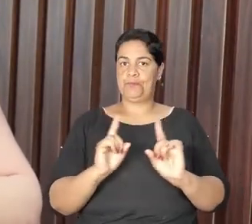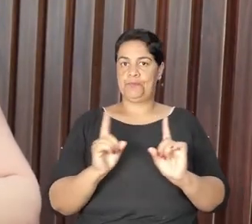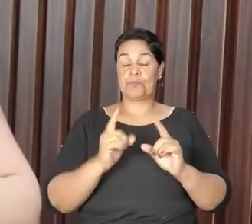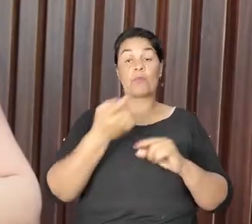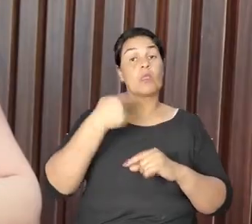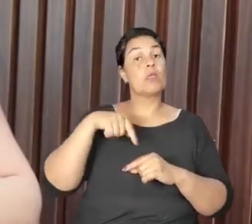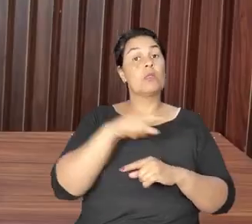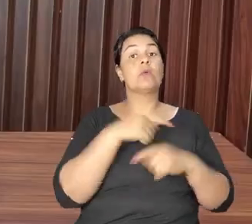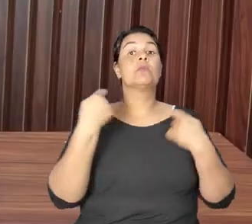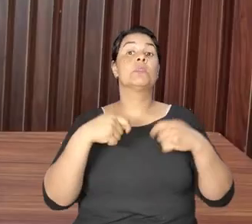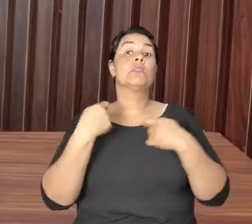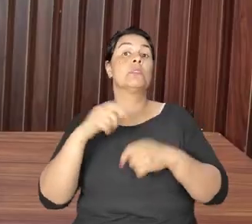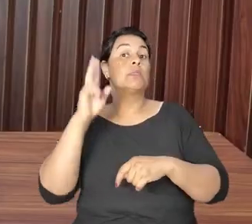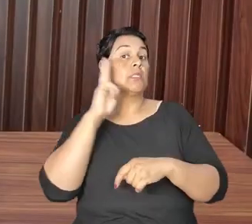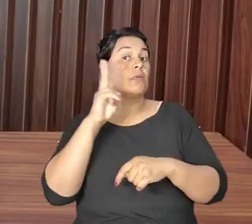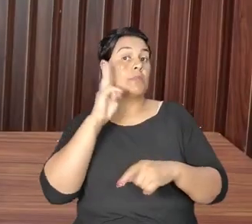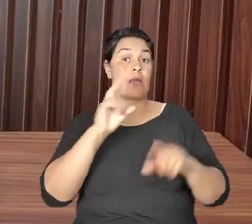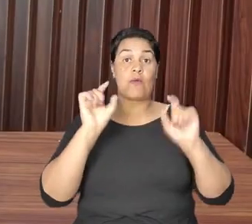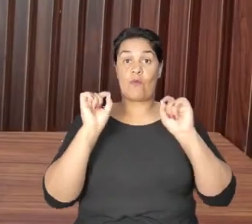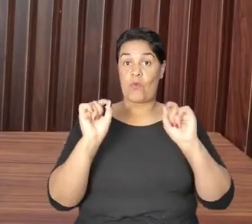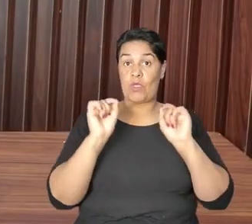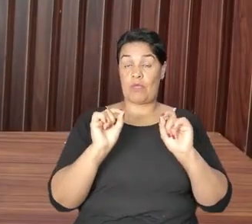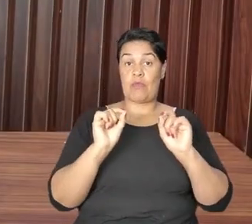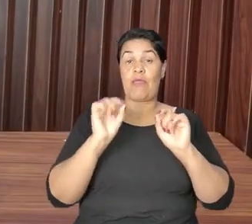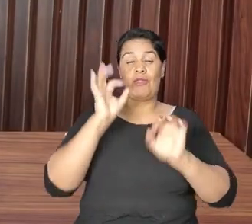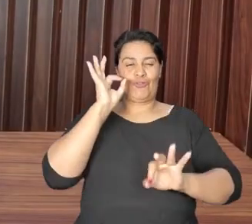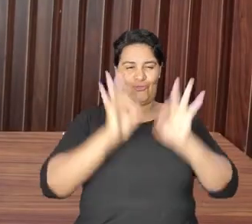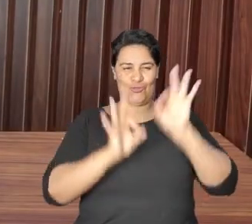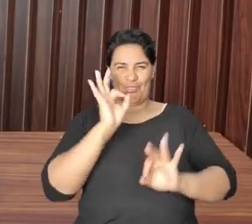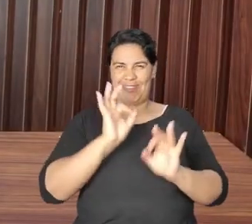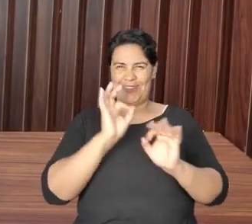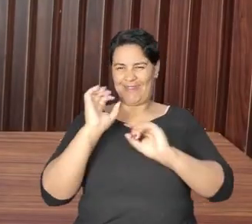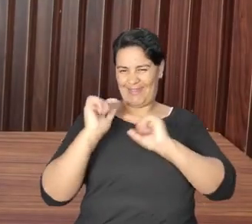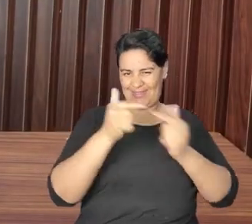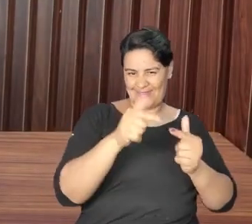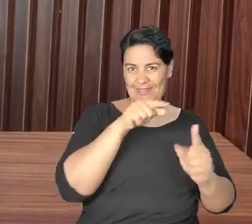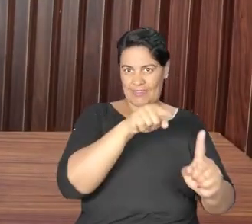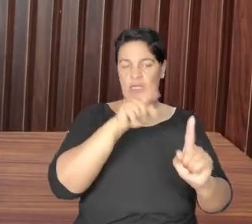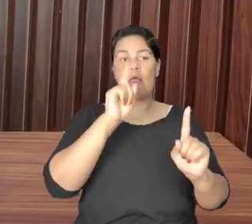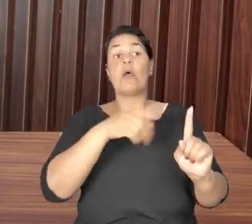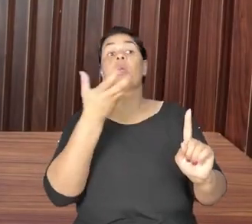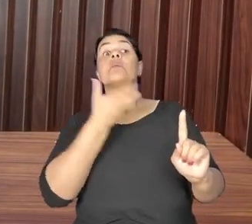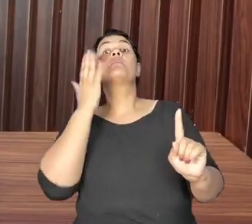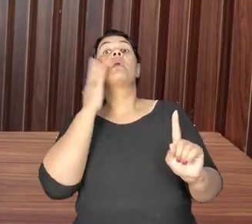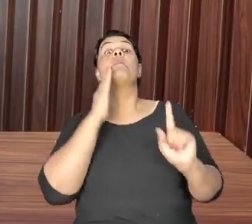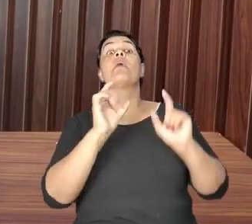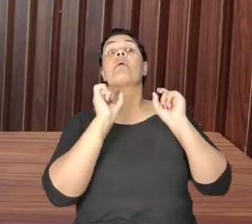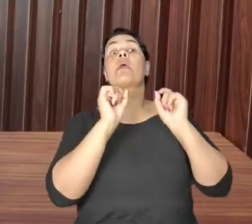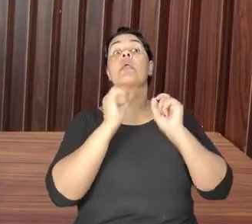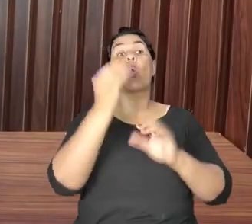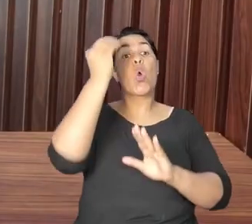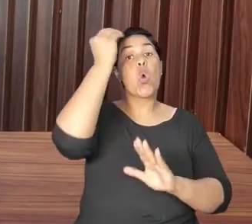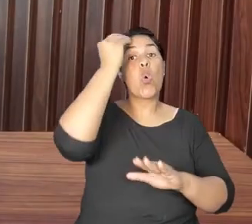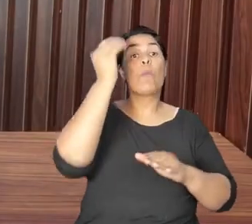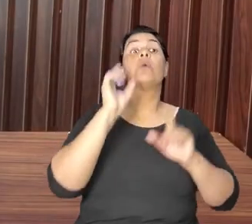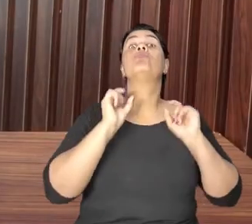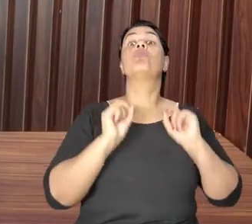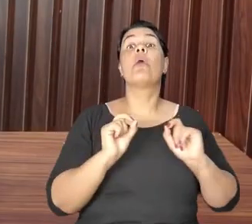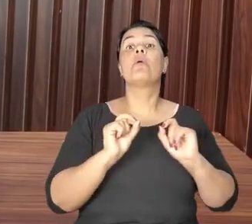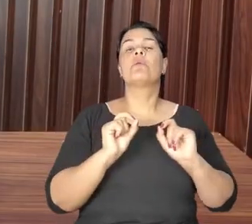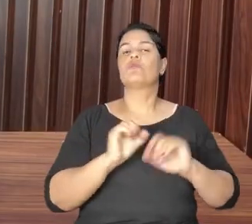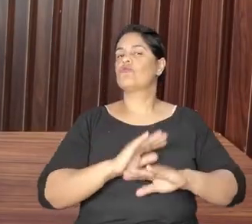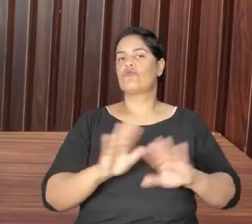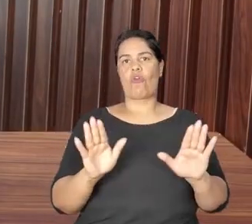tradicional efetivada. É só lembrarmos que, na justiça tradicional, apurar a culpa é base para o início de